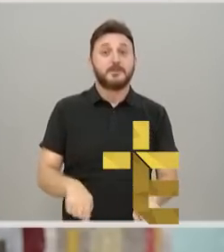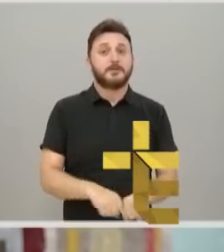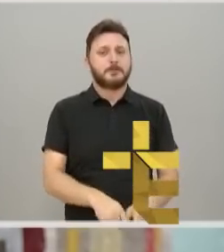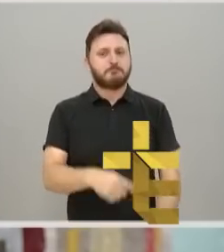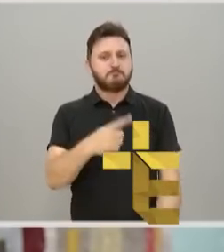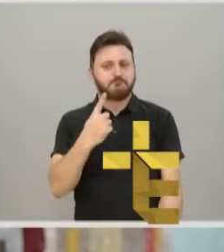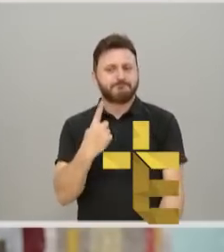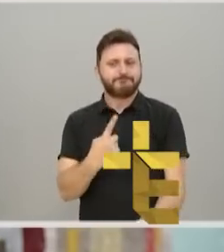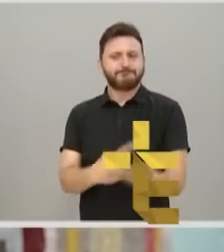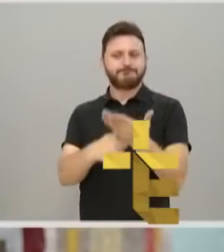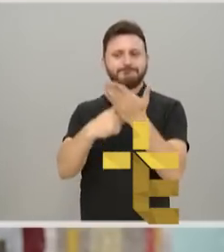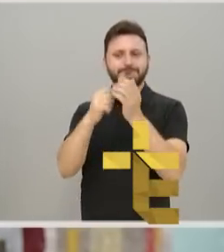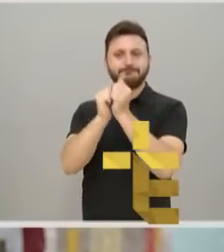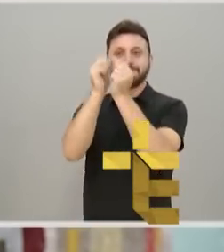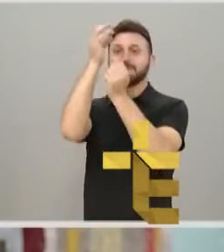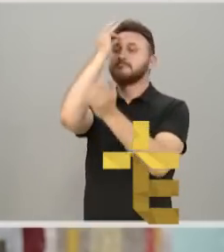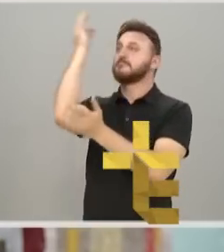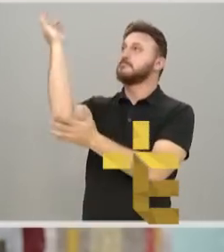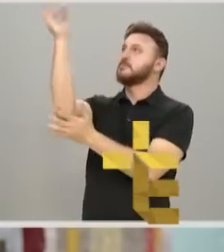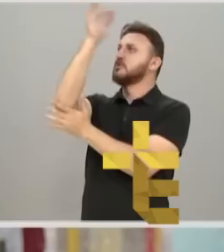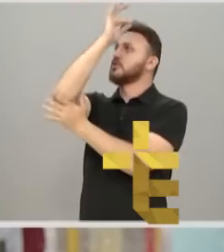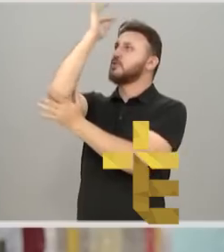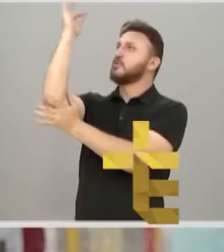confirmai-me com o Espírito